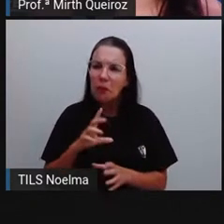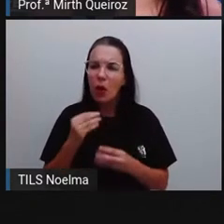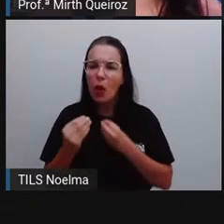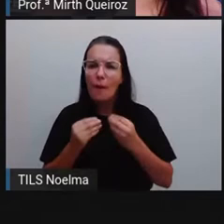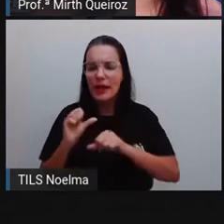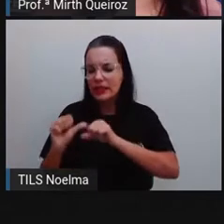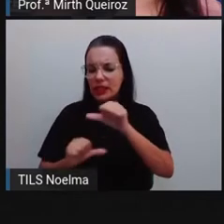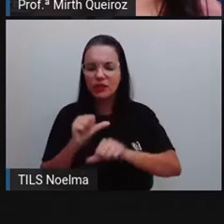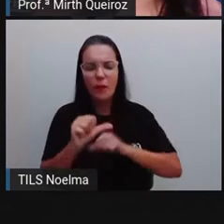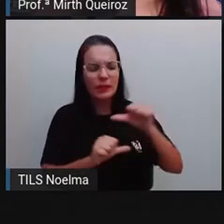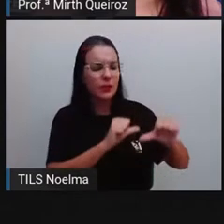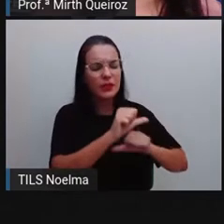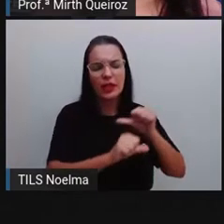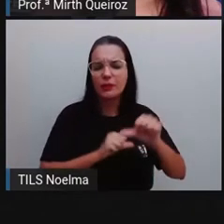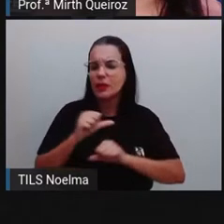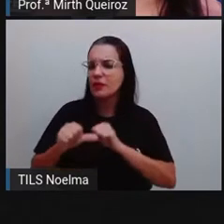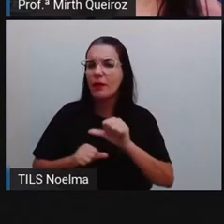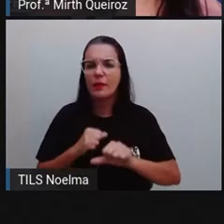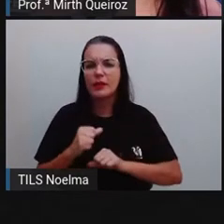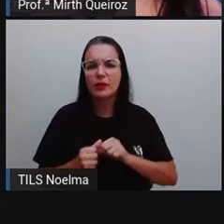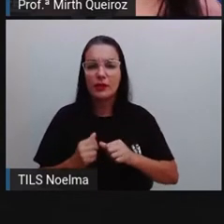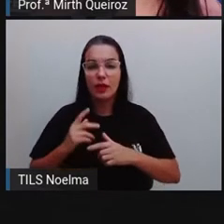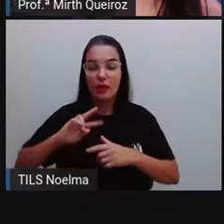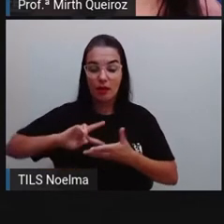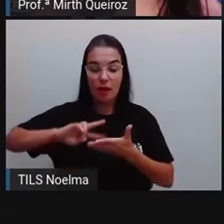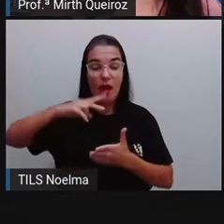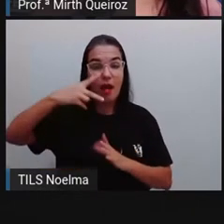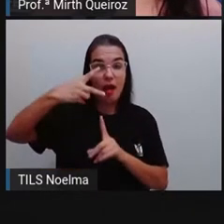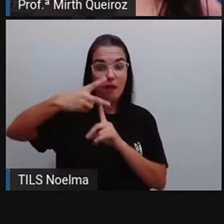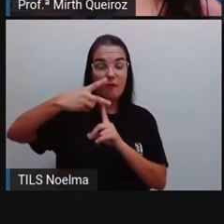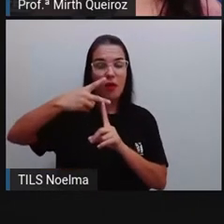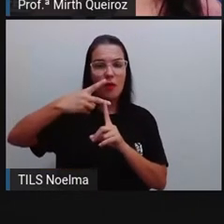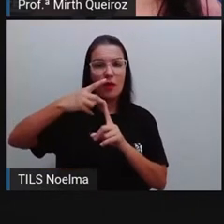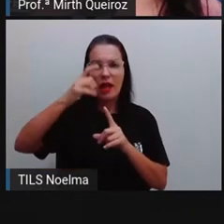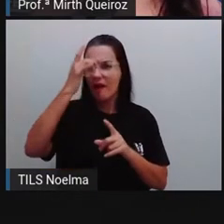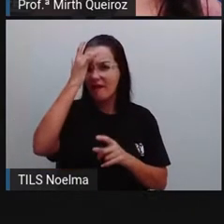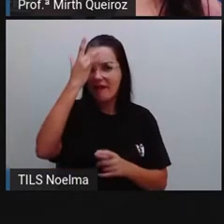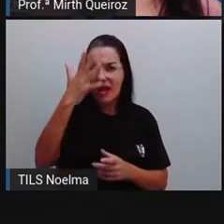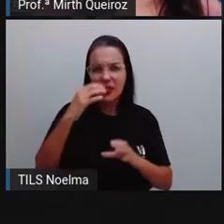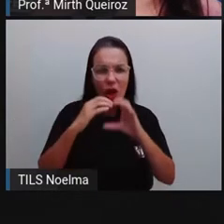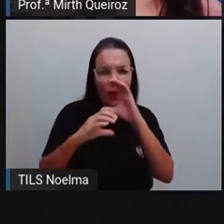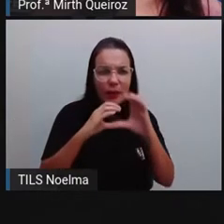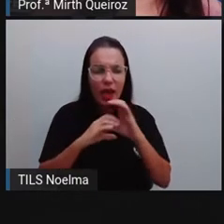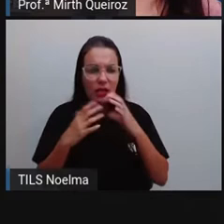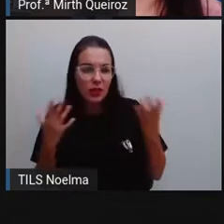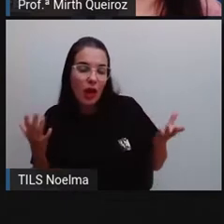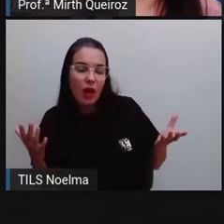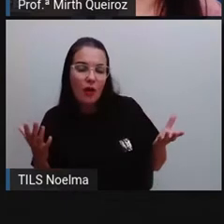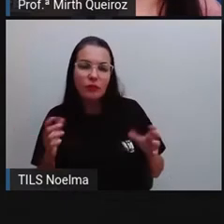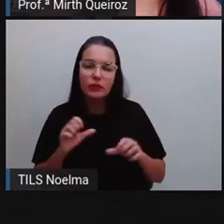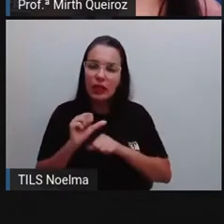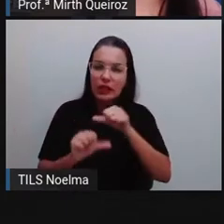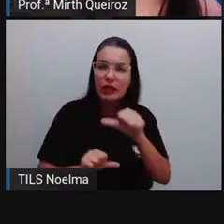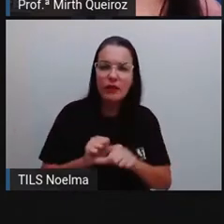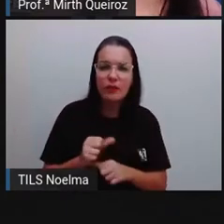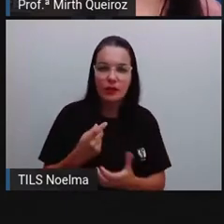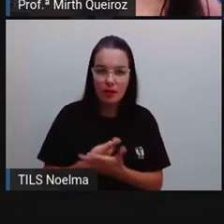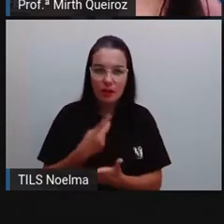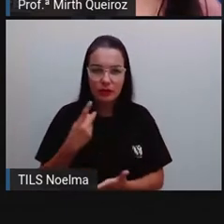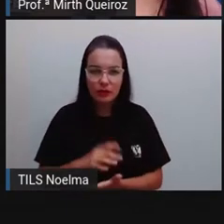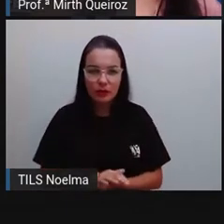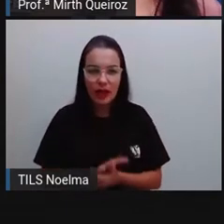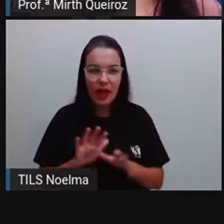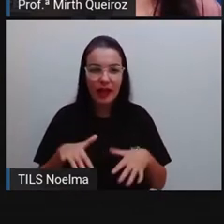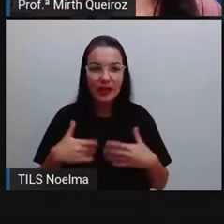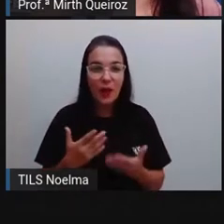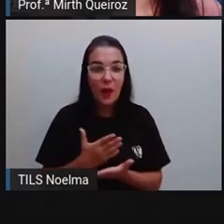transformações acontecem nesses meios de comunicação? Será que se facilita a comunicação com essas transformações? E